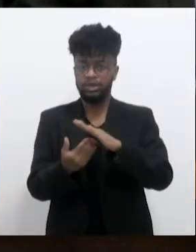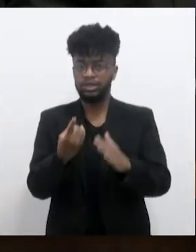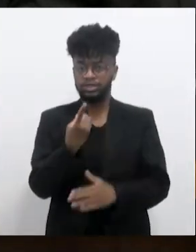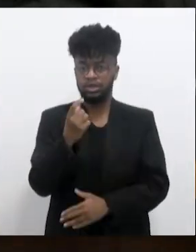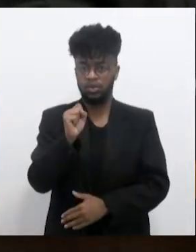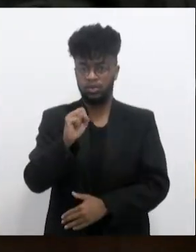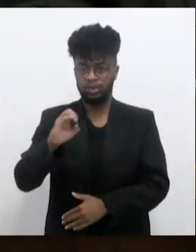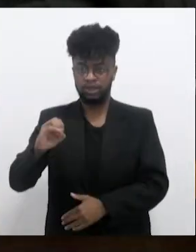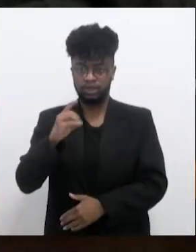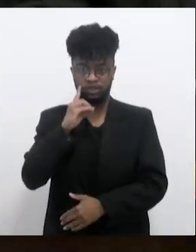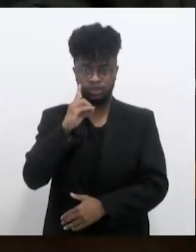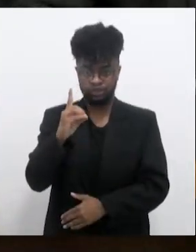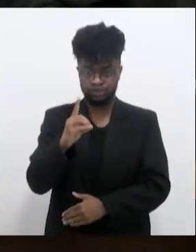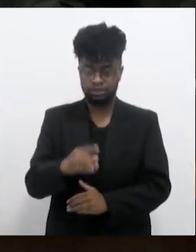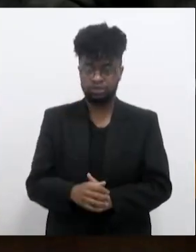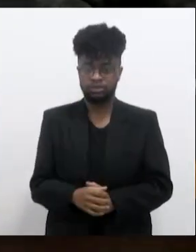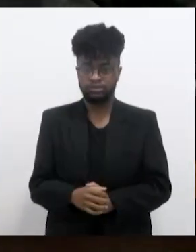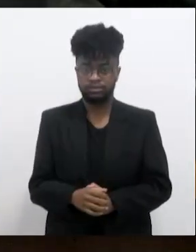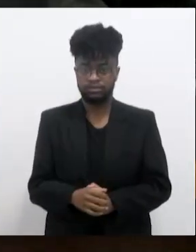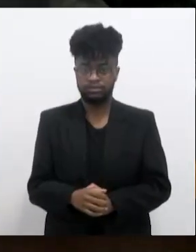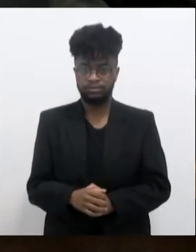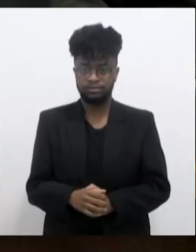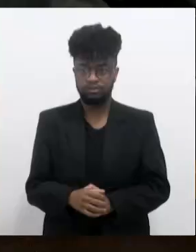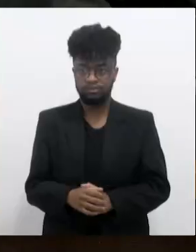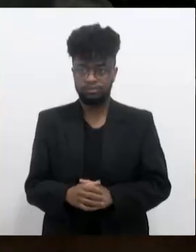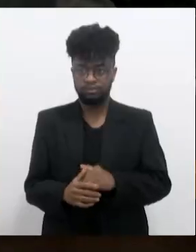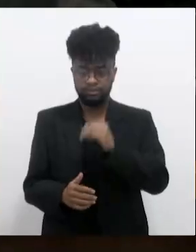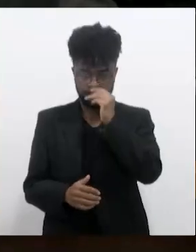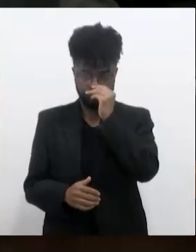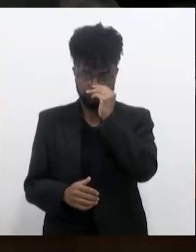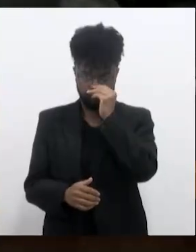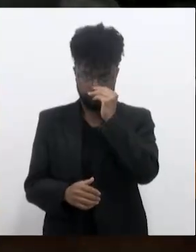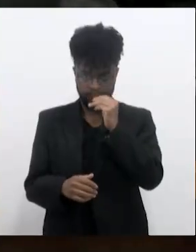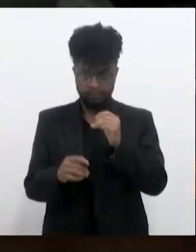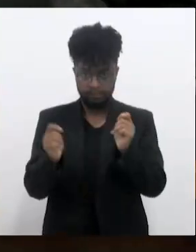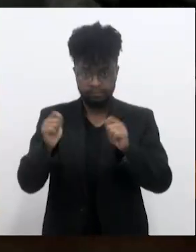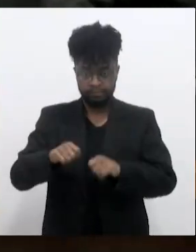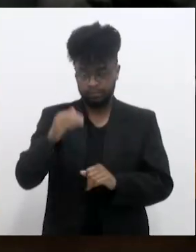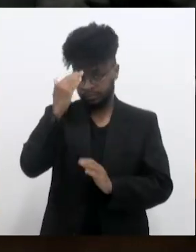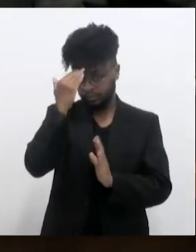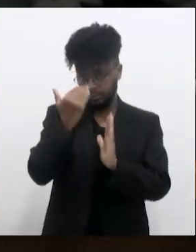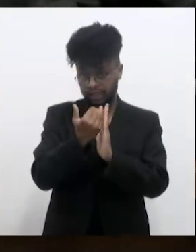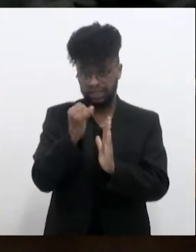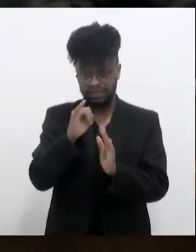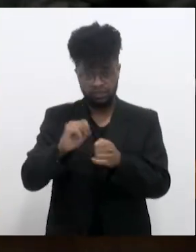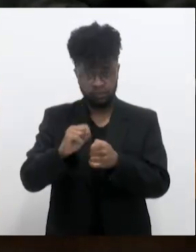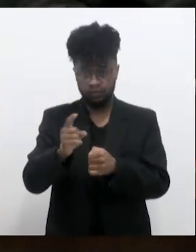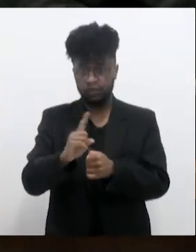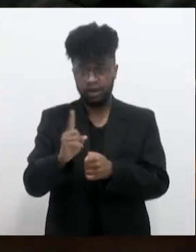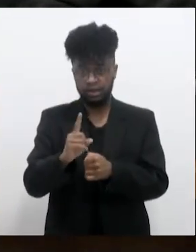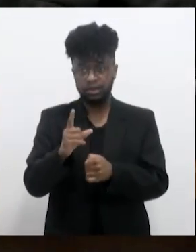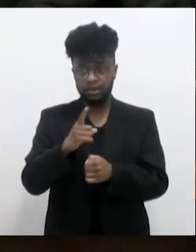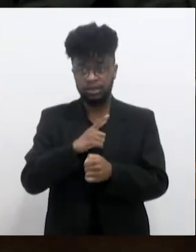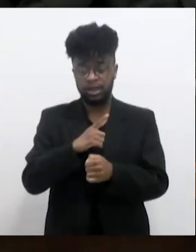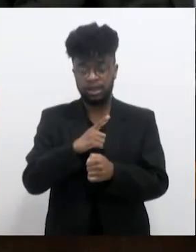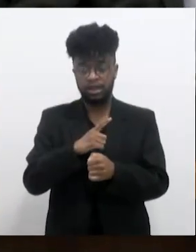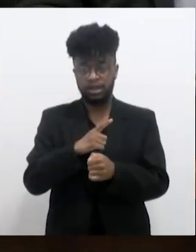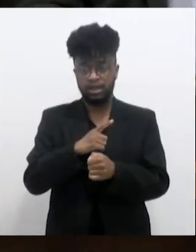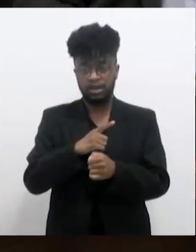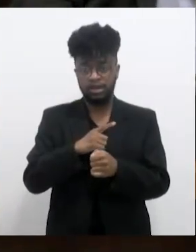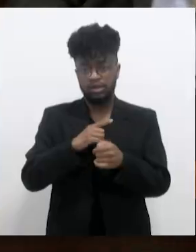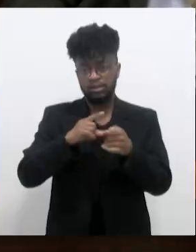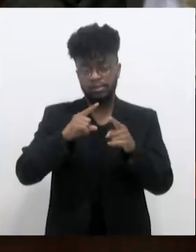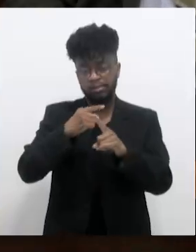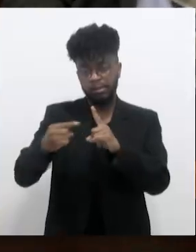dias para que seja cumprido e, caso contrário, vai sofrer as sanções previstas ali na